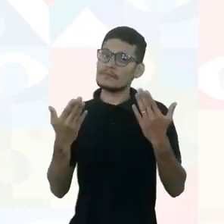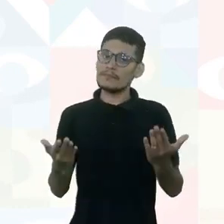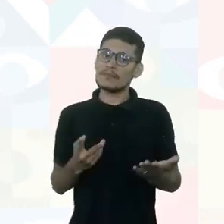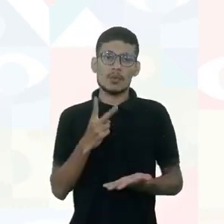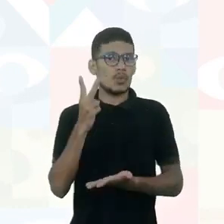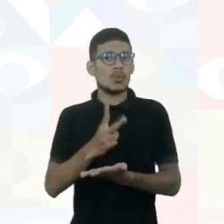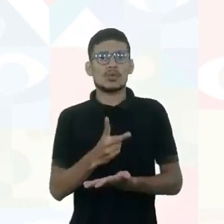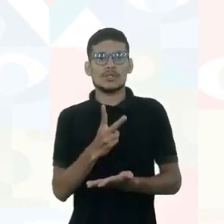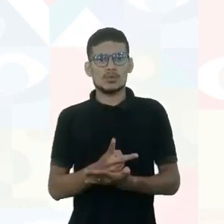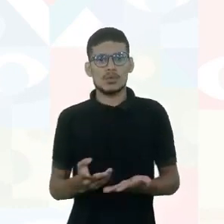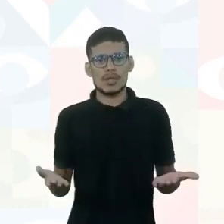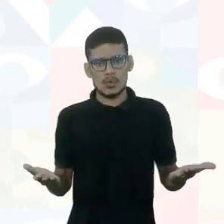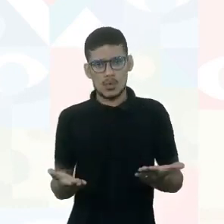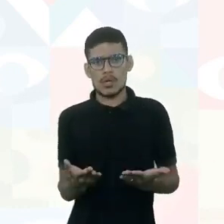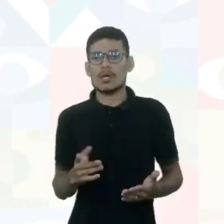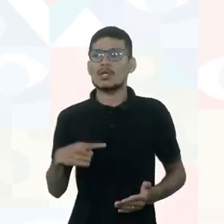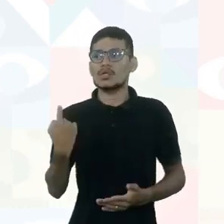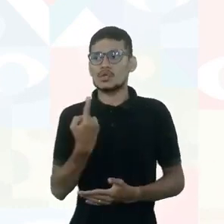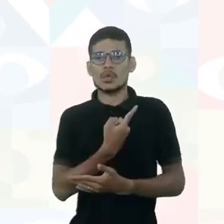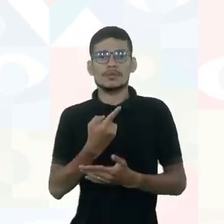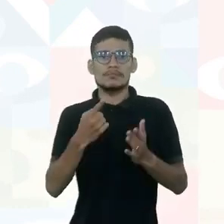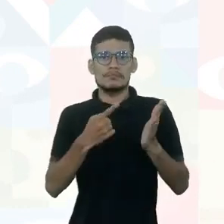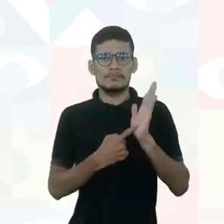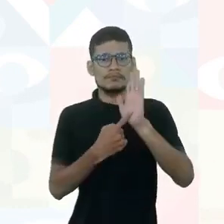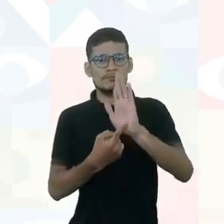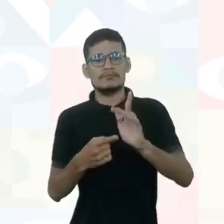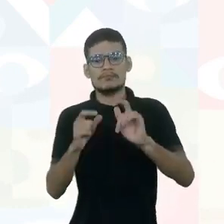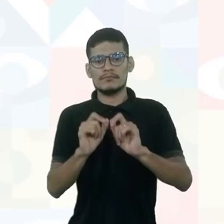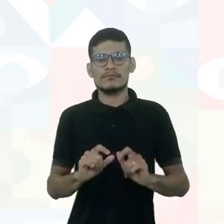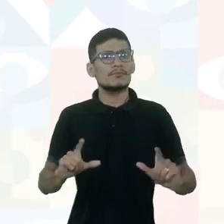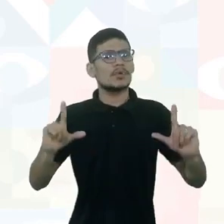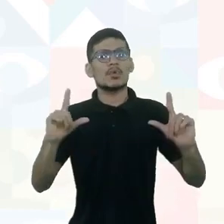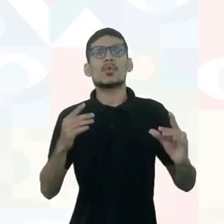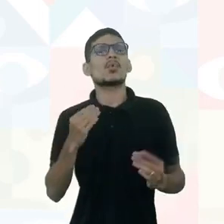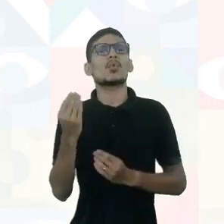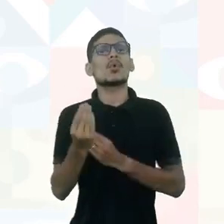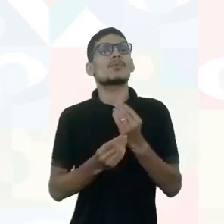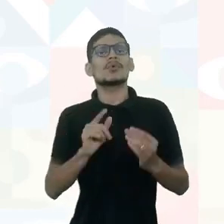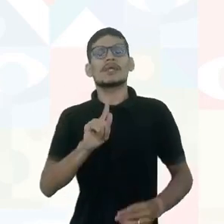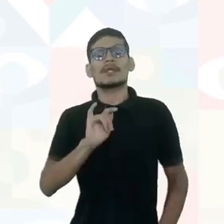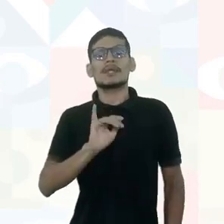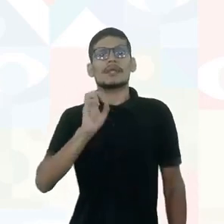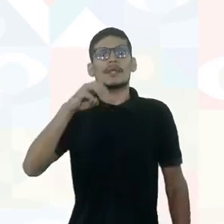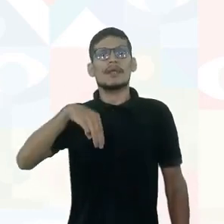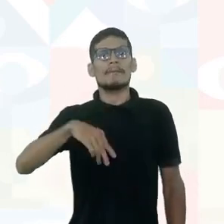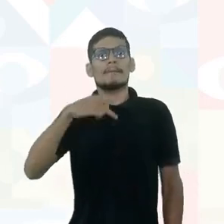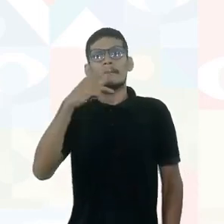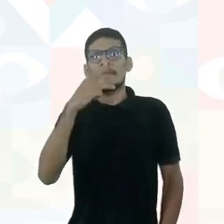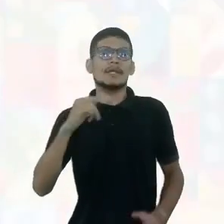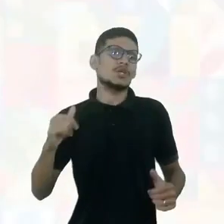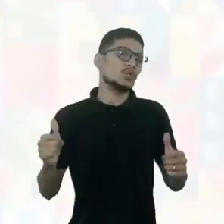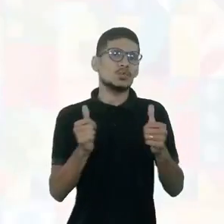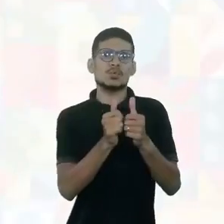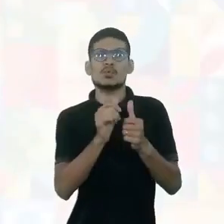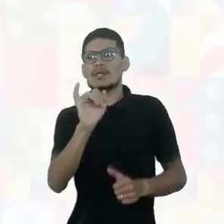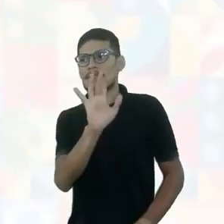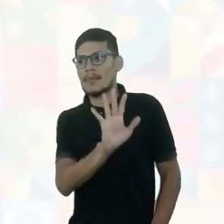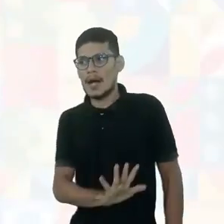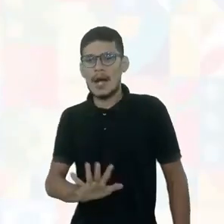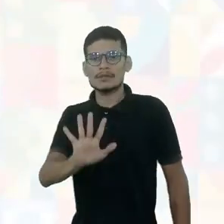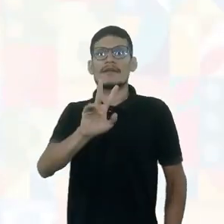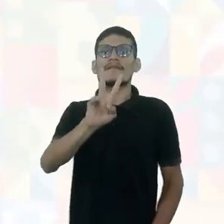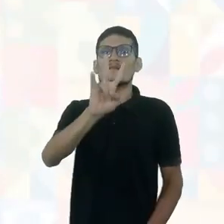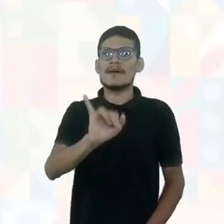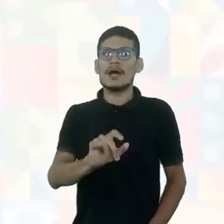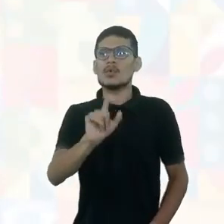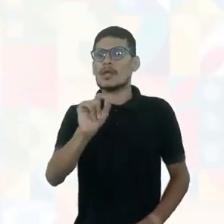Continuando, né? A gente vai ver aí na tela agora como é o GIMP, junto com a imagem, que inclusive vai